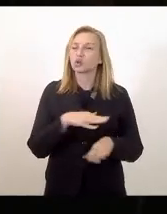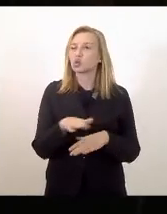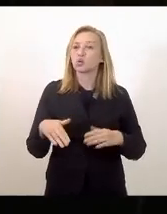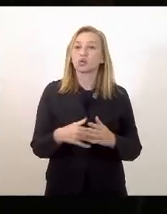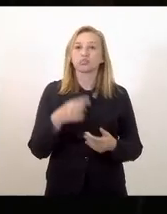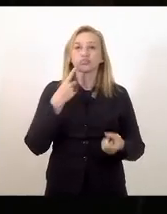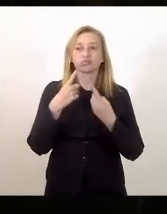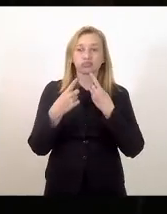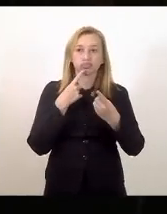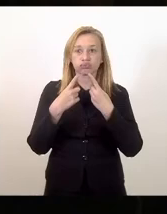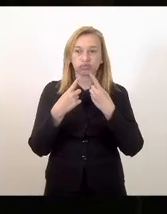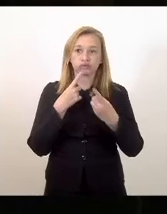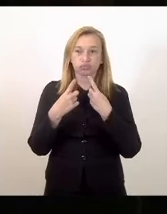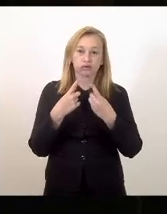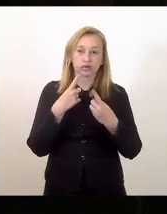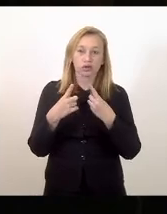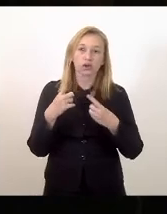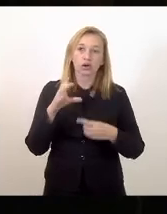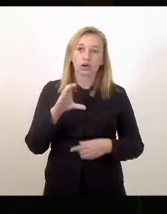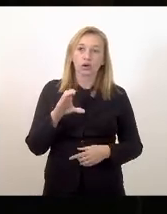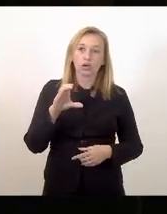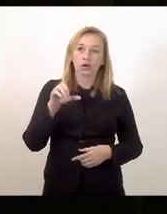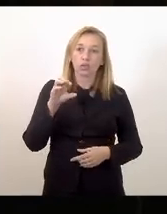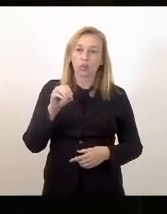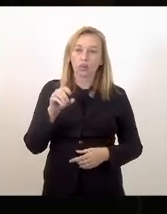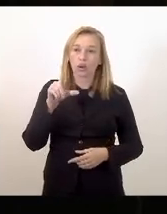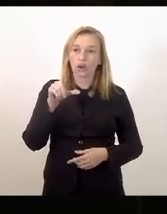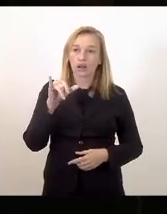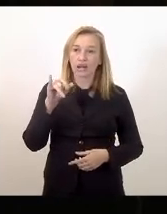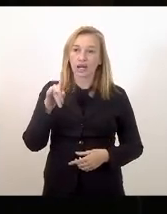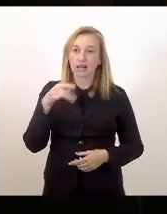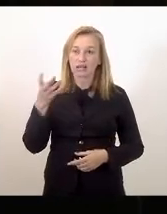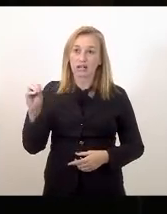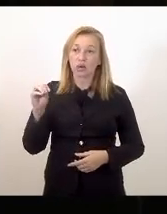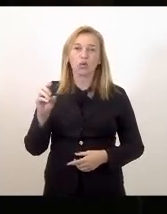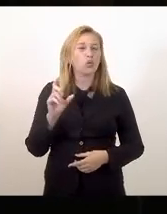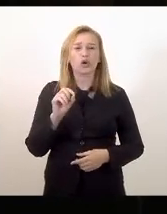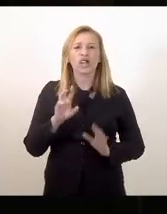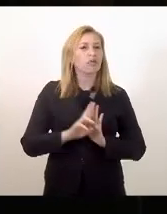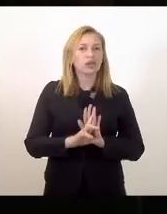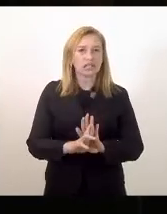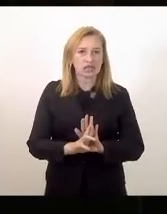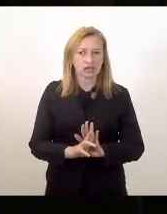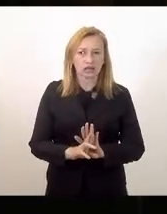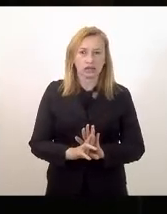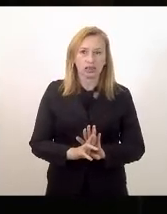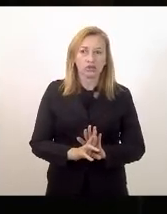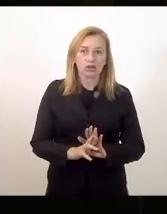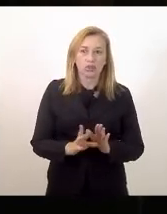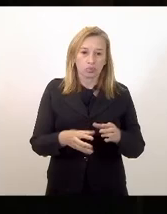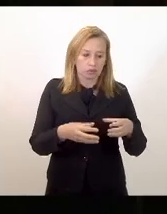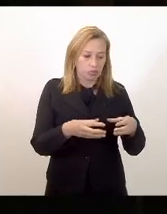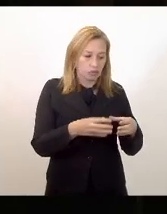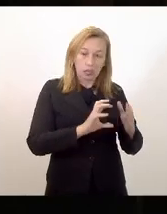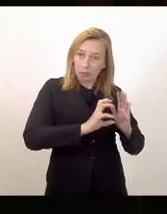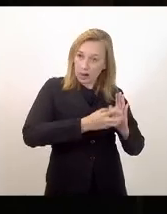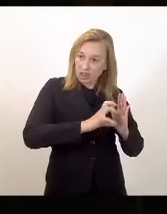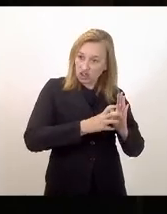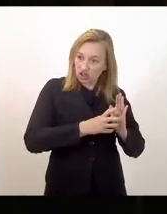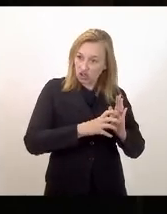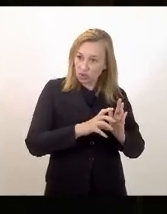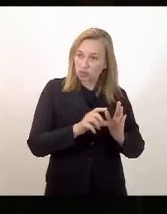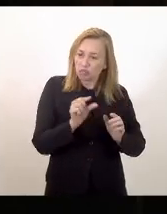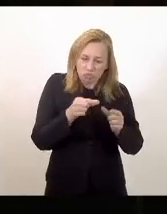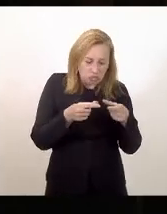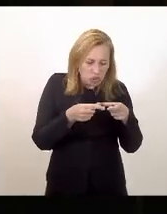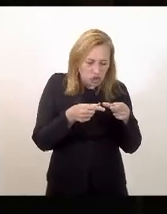debate sobre as coligações. O que que isso representa? Representa que partidos pequenos, como o PSOL, que é